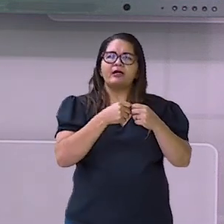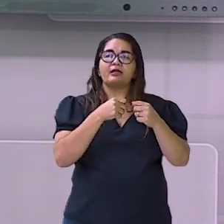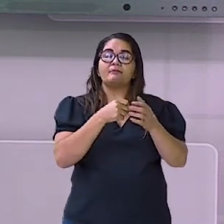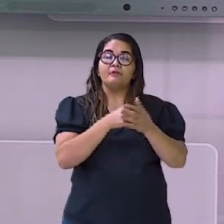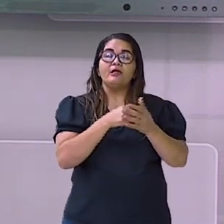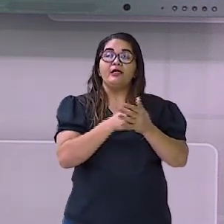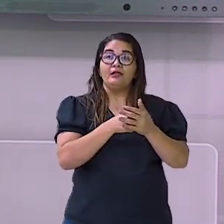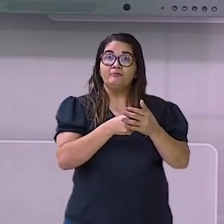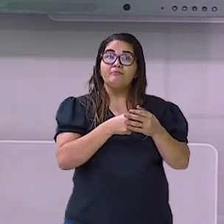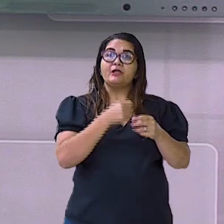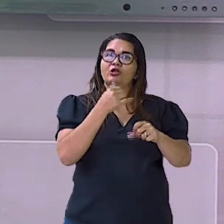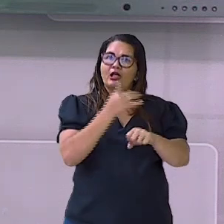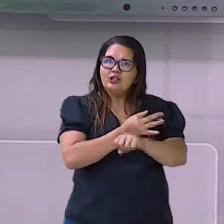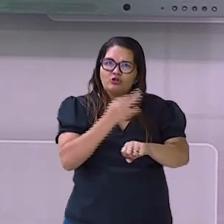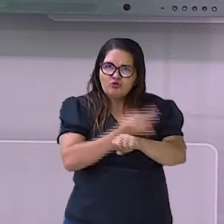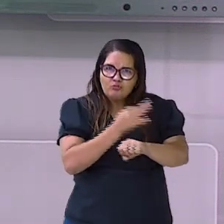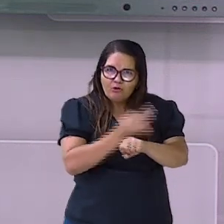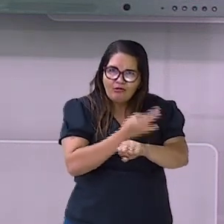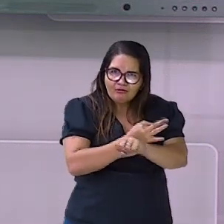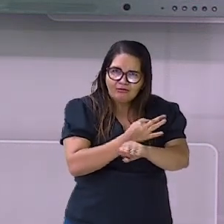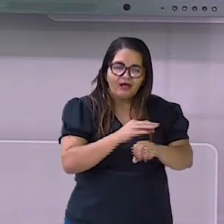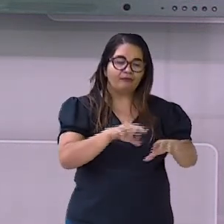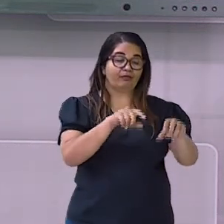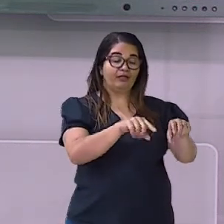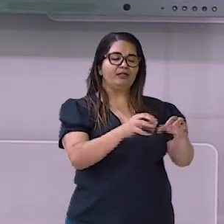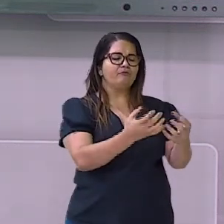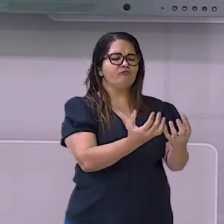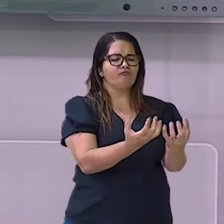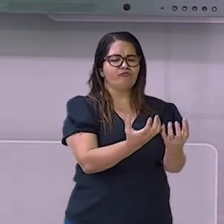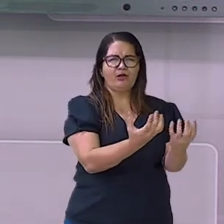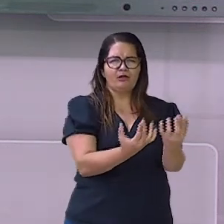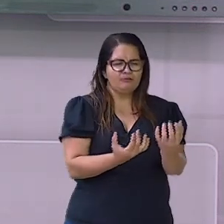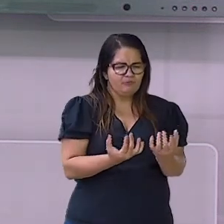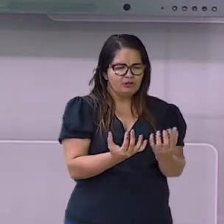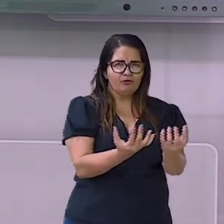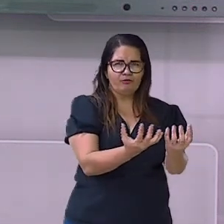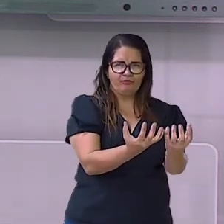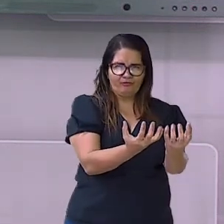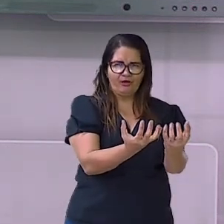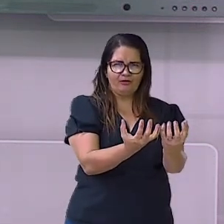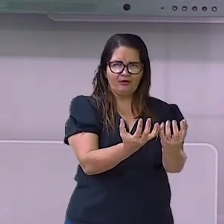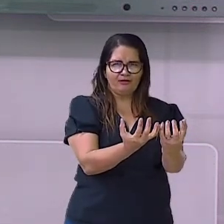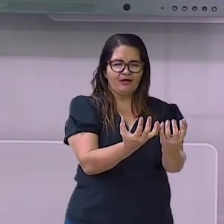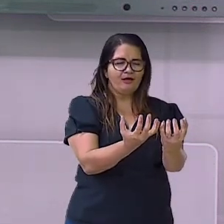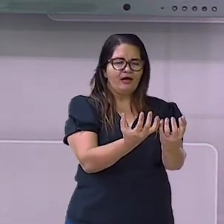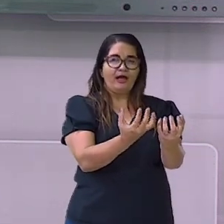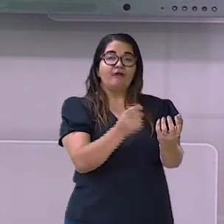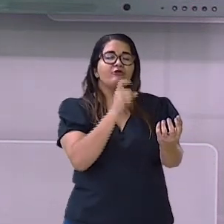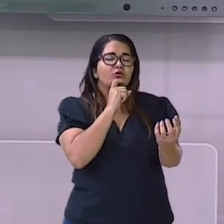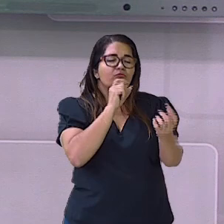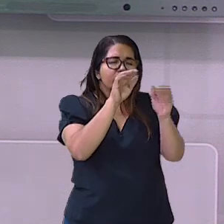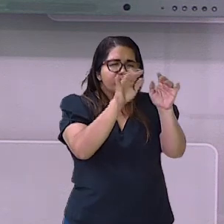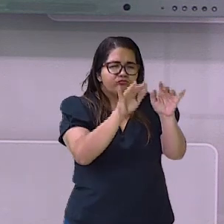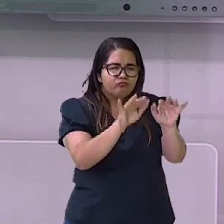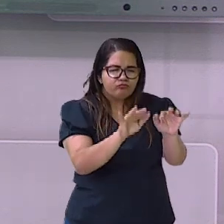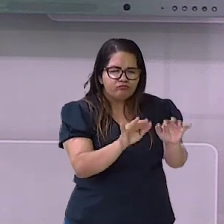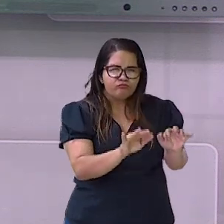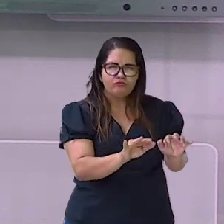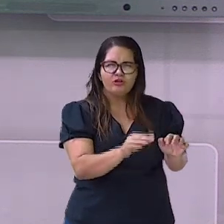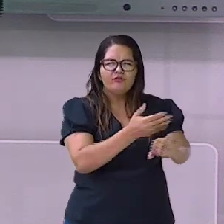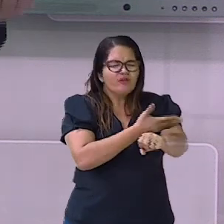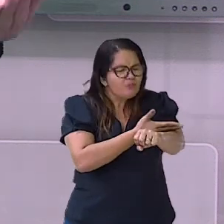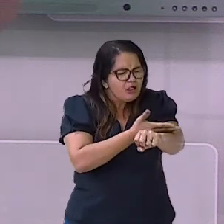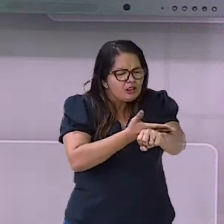devido à inclinação do planeta Terra, do eixo da Terra, nós vamos ter a menor quantidade